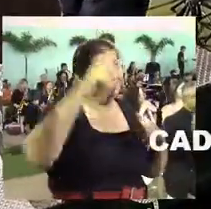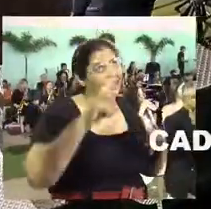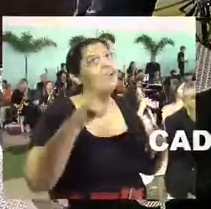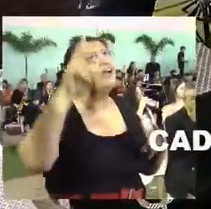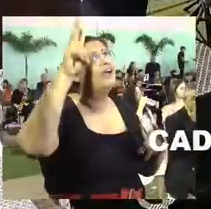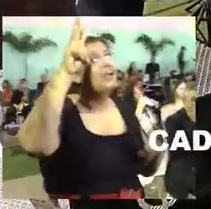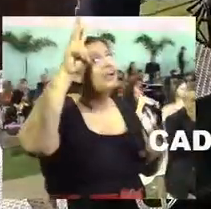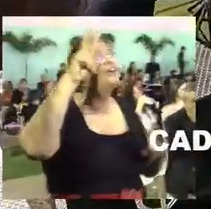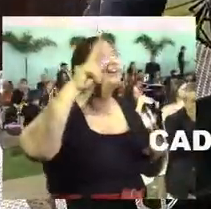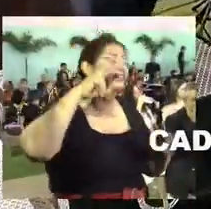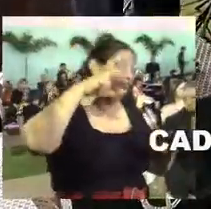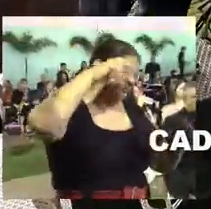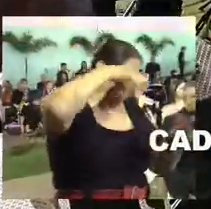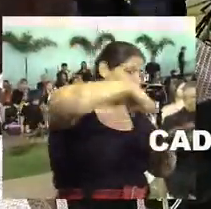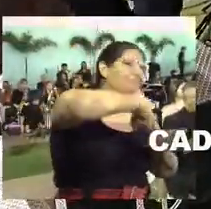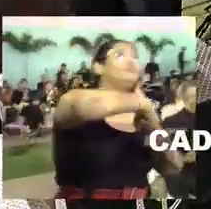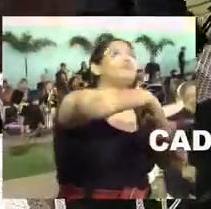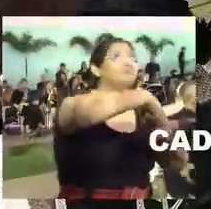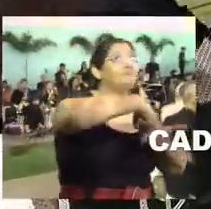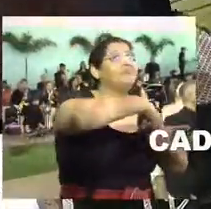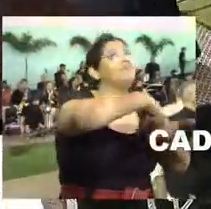viu quando você